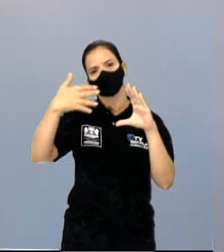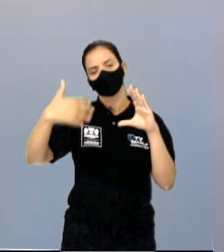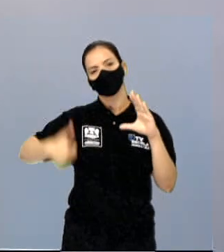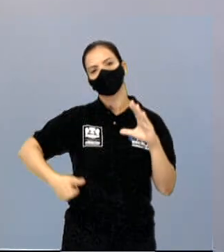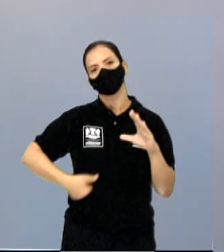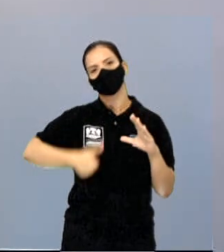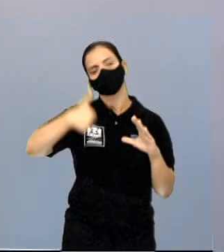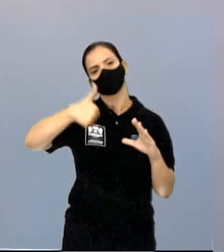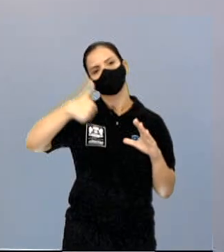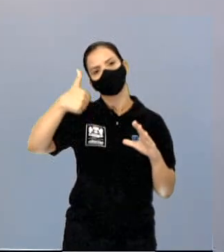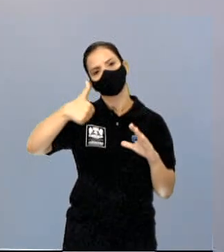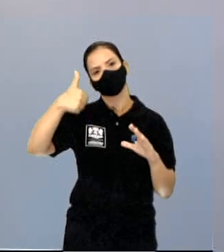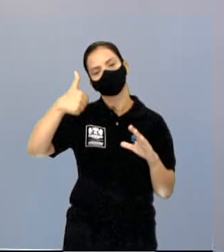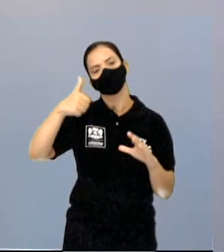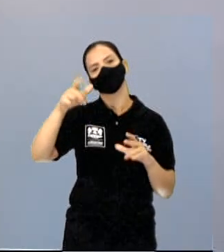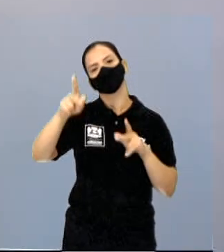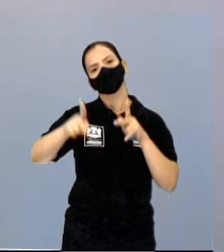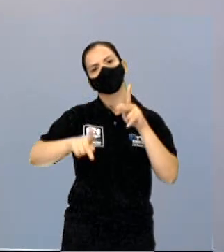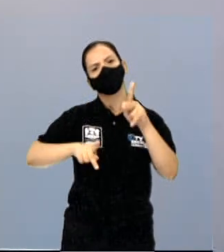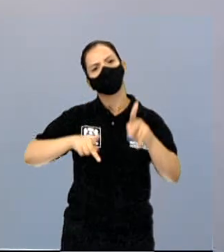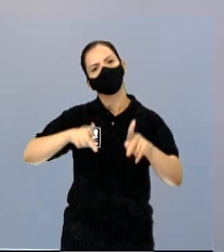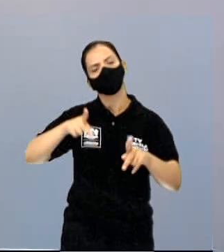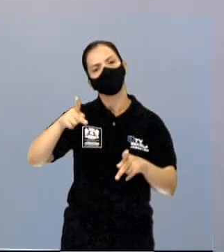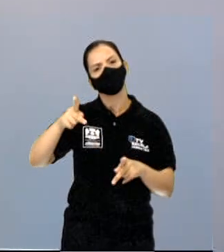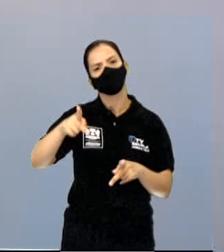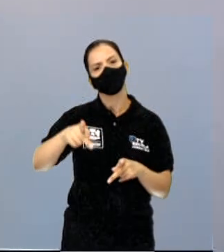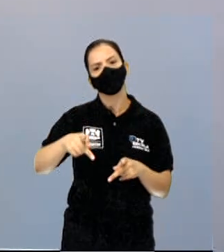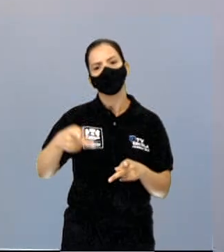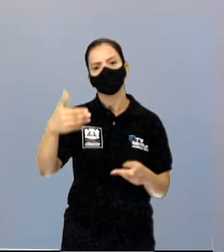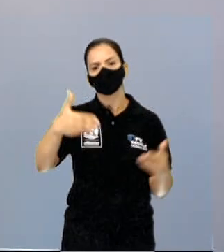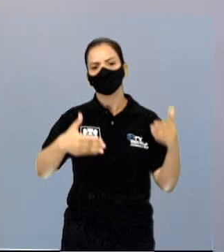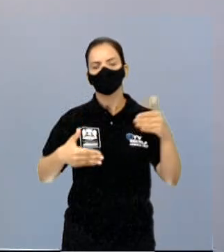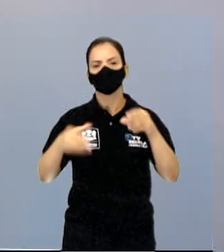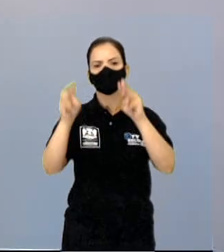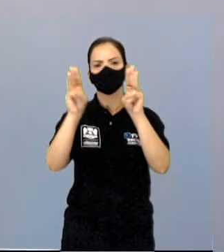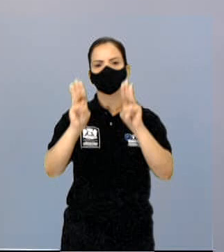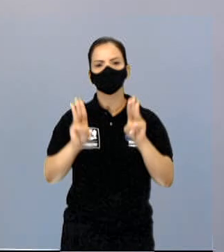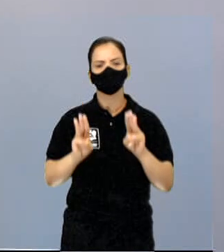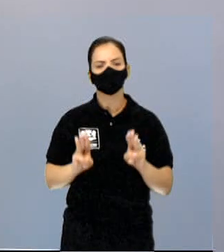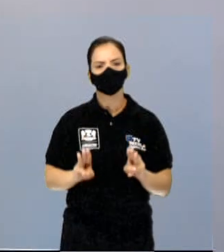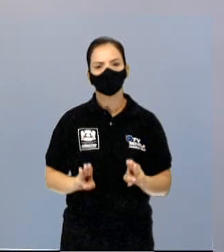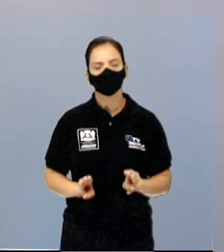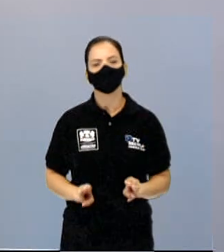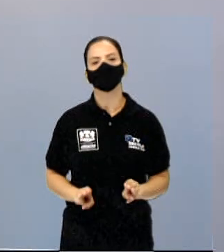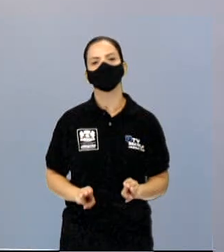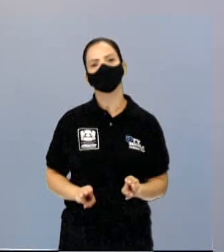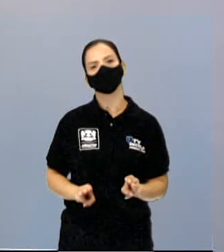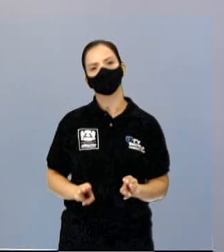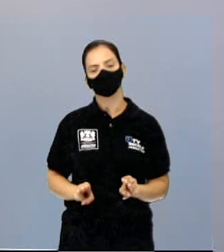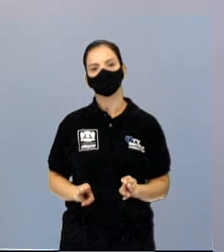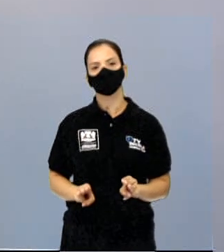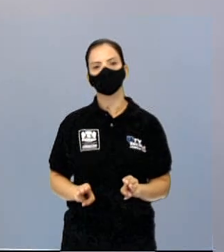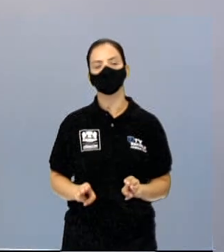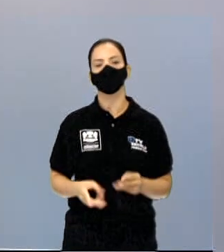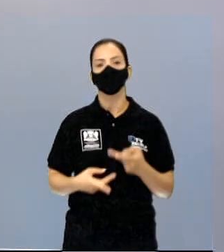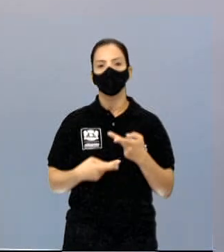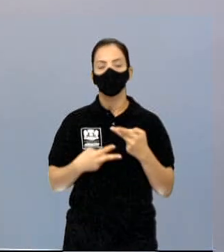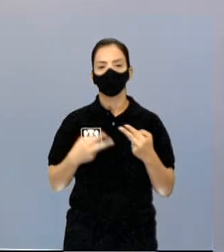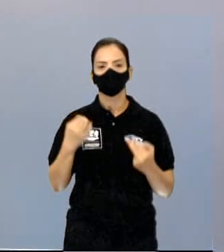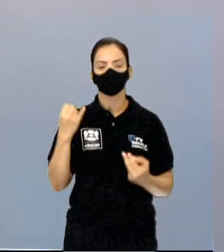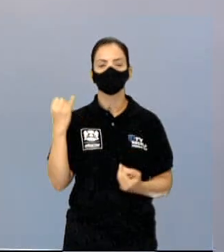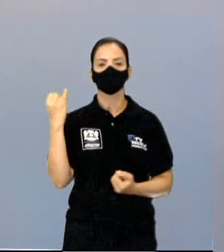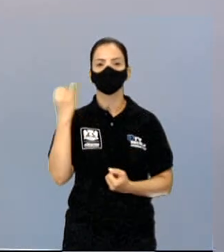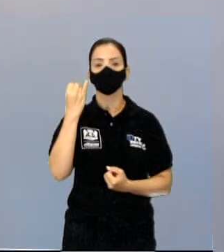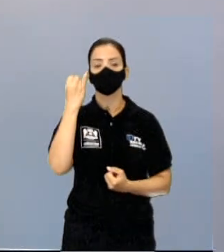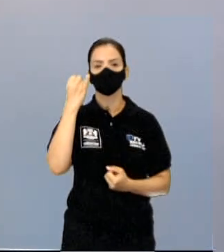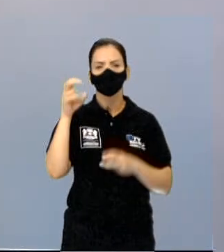primeiras civilizações que habitaram esse território, assim como também, que é um fator bem importante, perceber